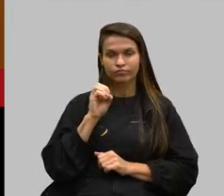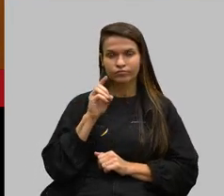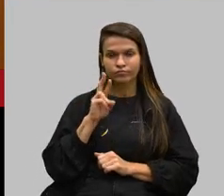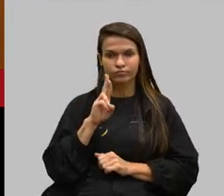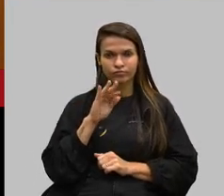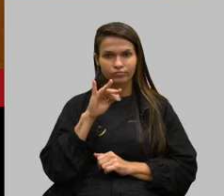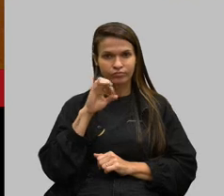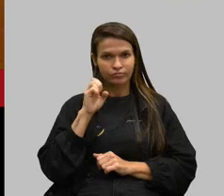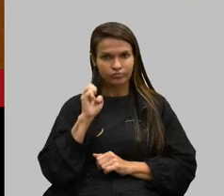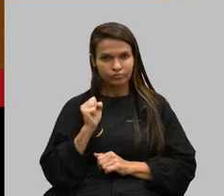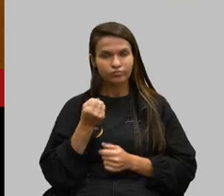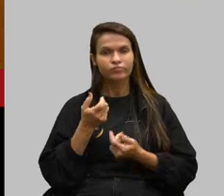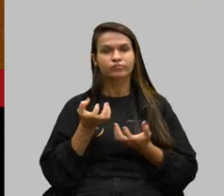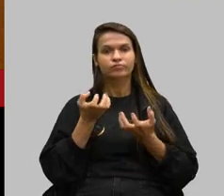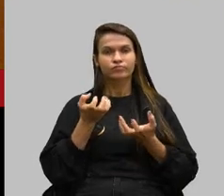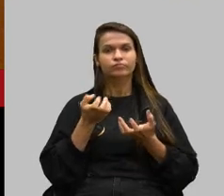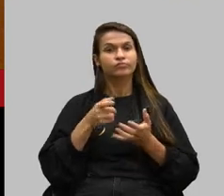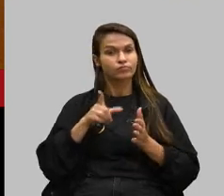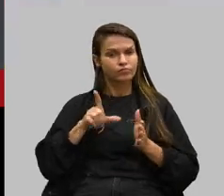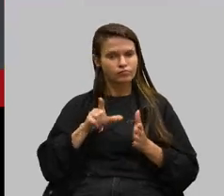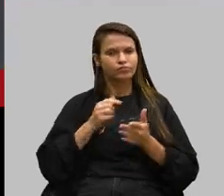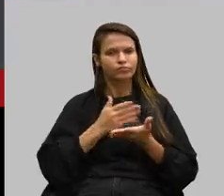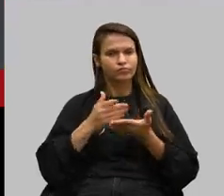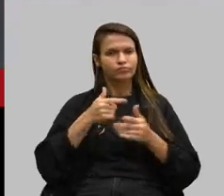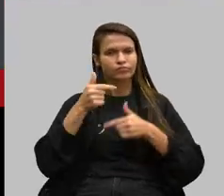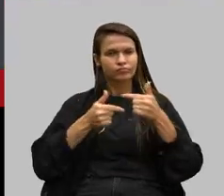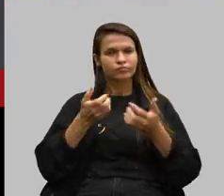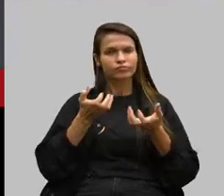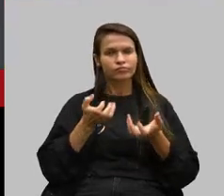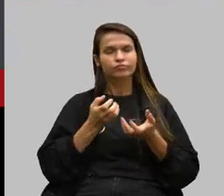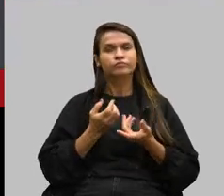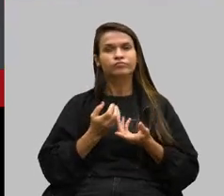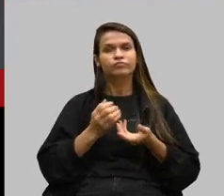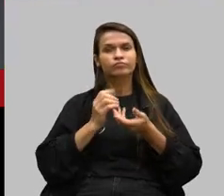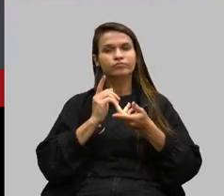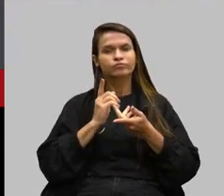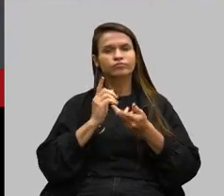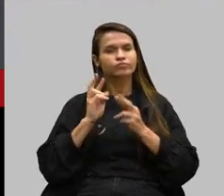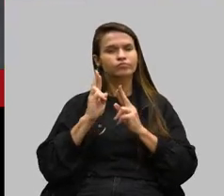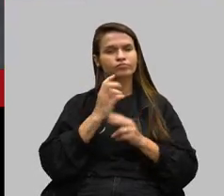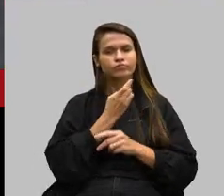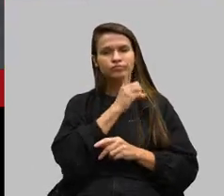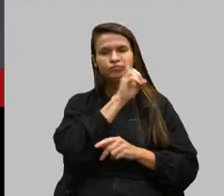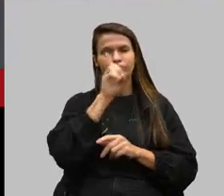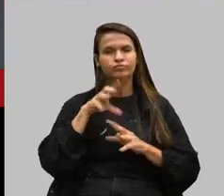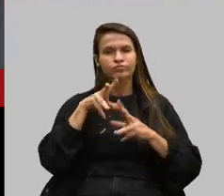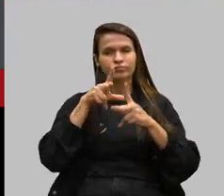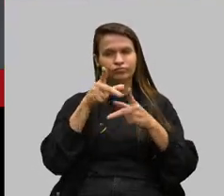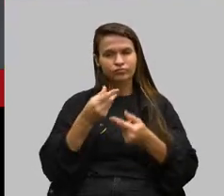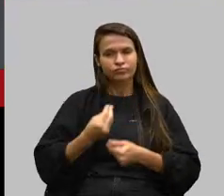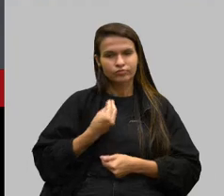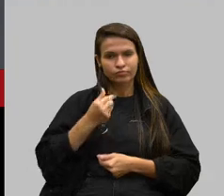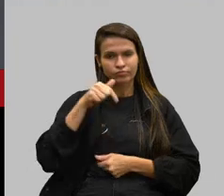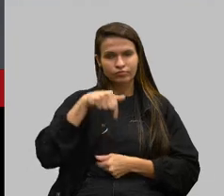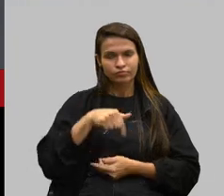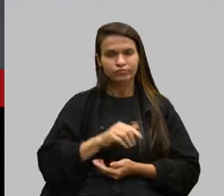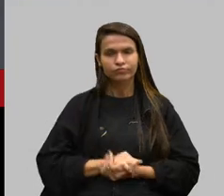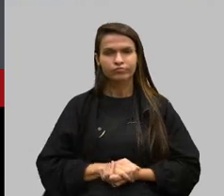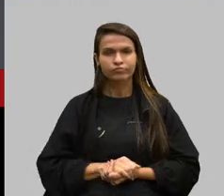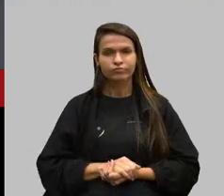trabalhos queria desejar bom dia a todos bom dia a todos os deputados deputada demais secretários presidente